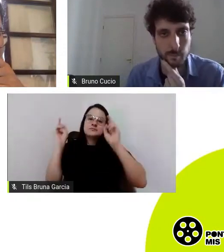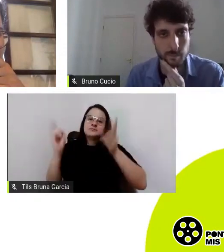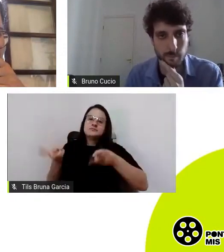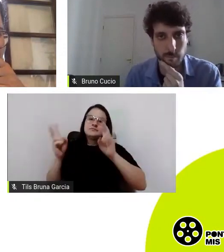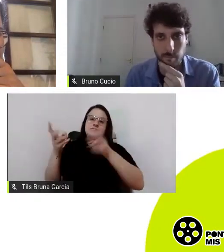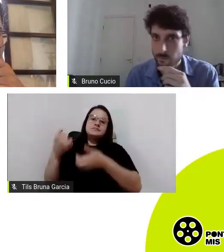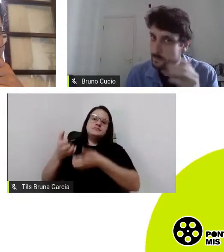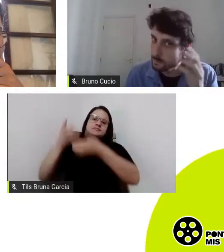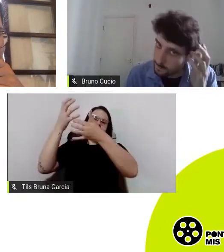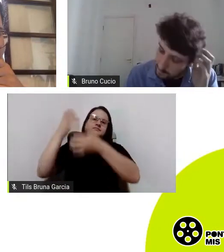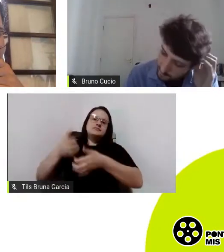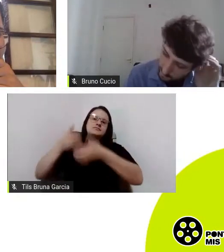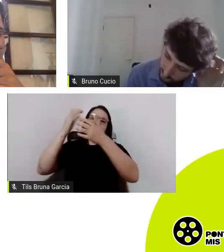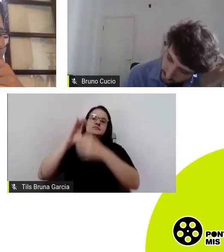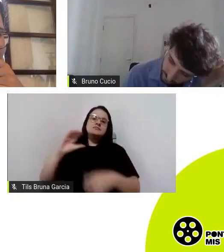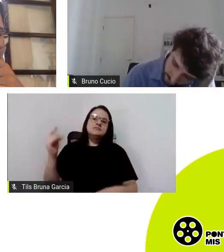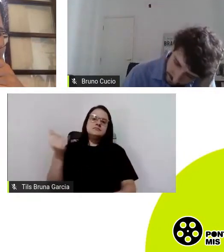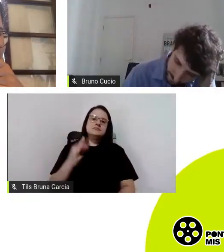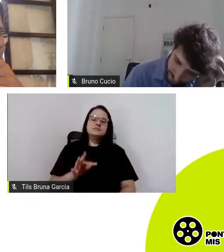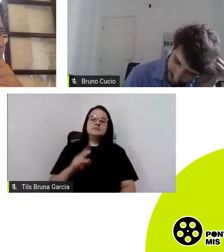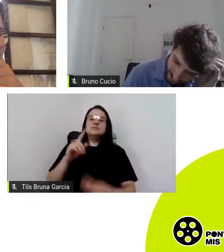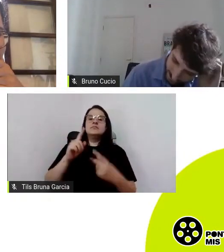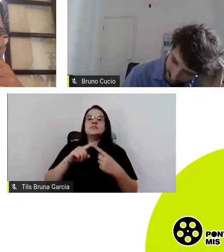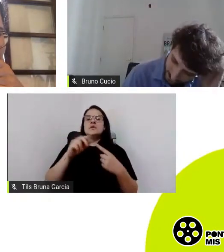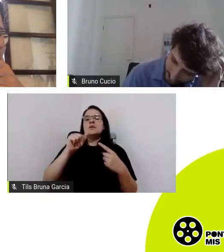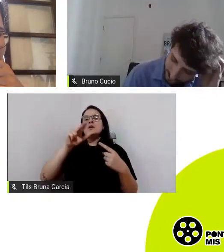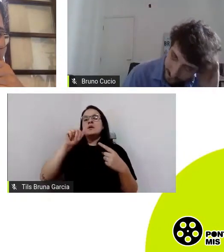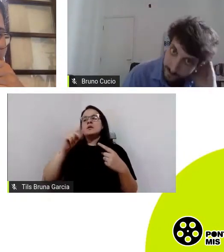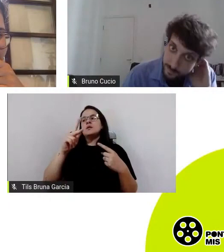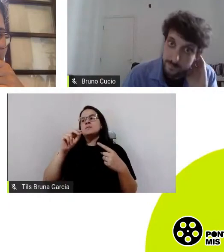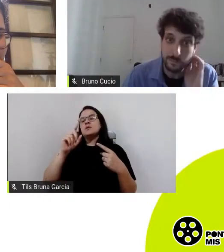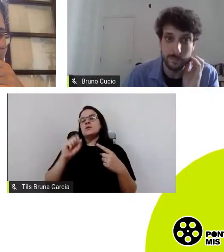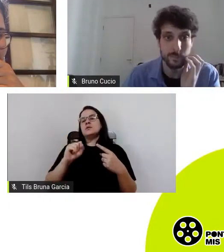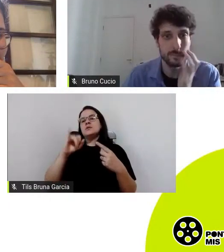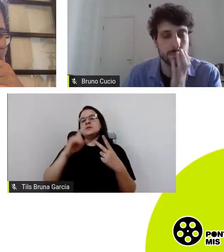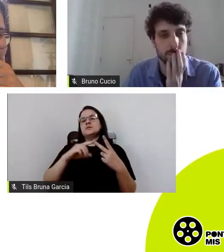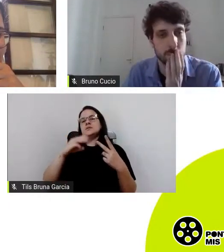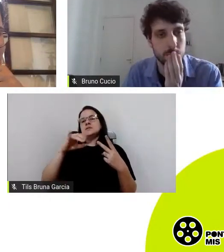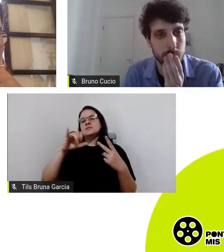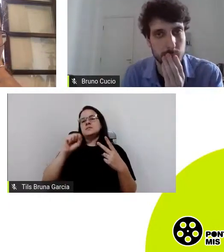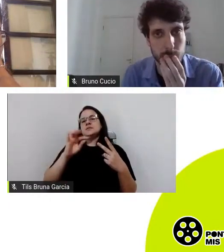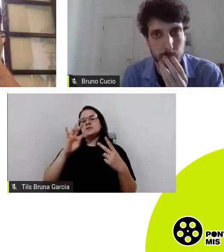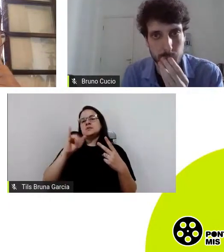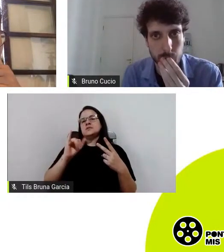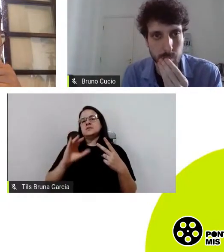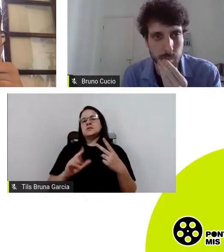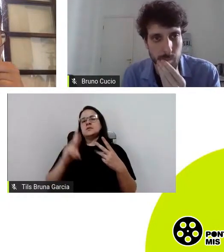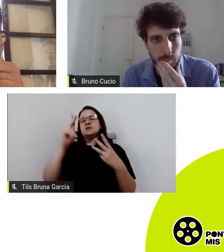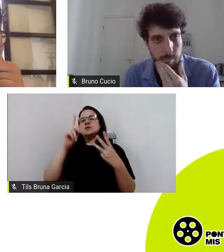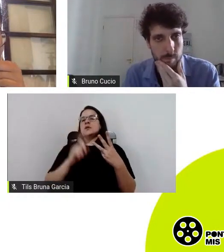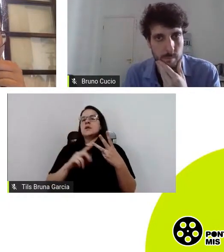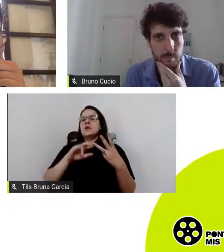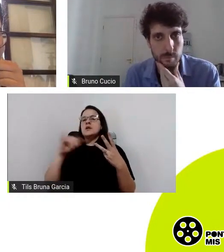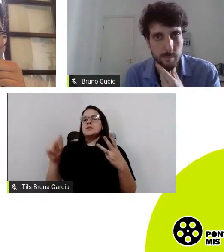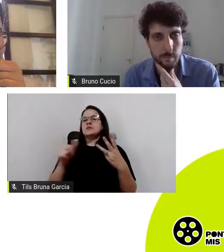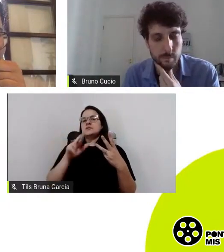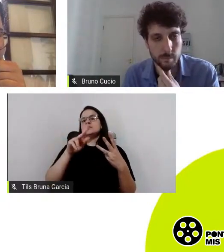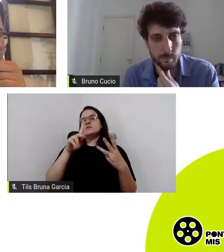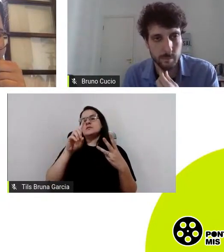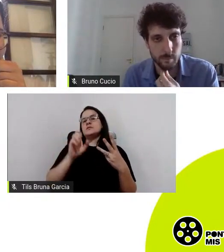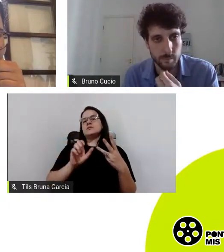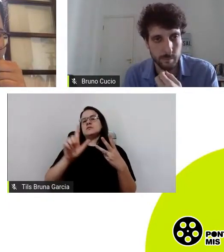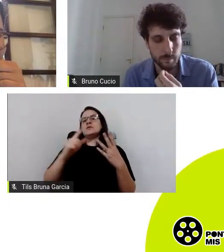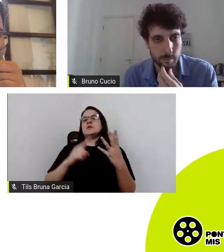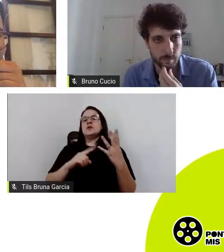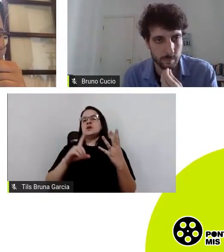com a gente, a Ana Polesi, a Mystic Heaven, o Jardel, quem mais? O